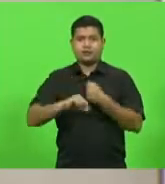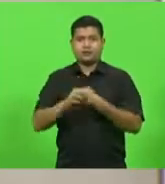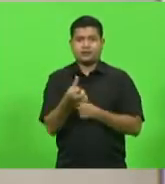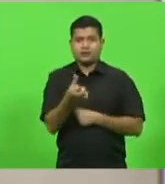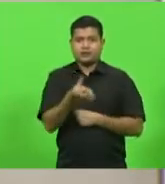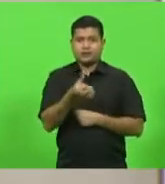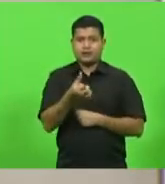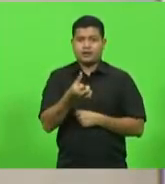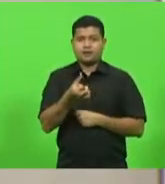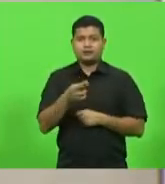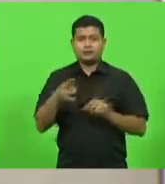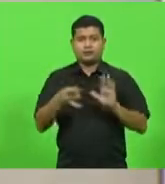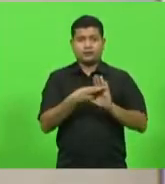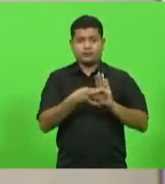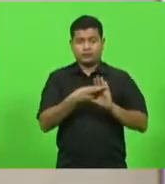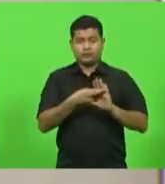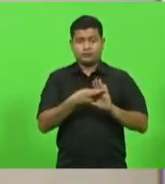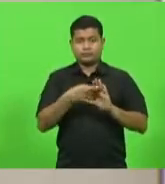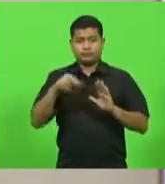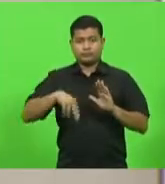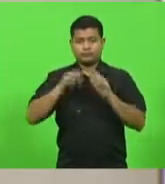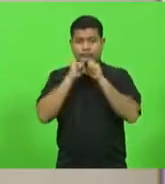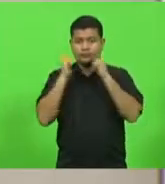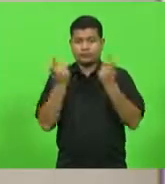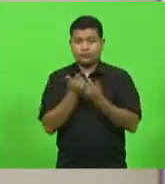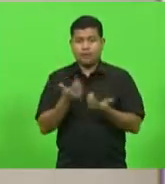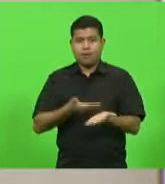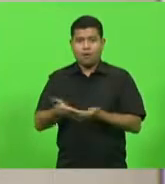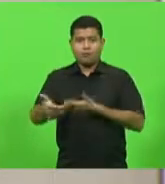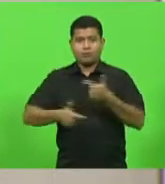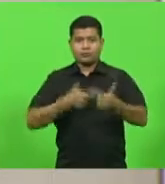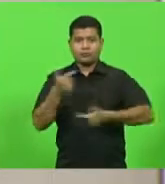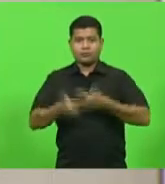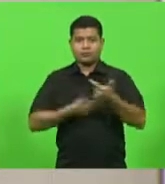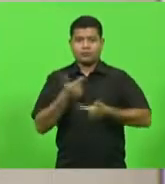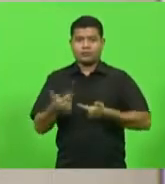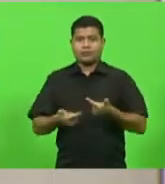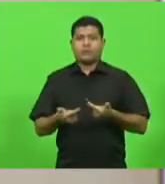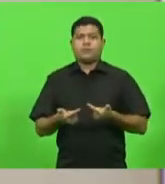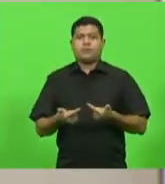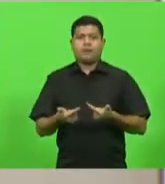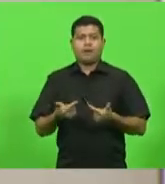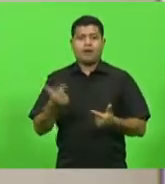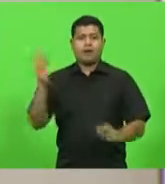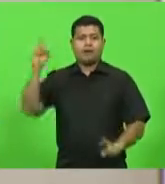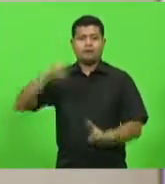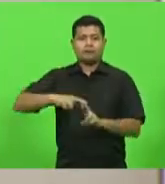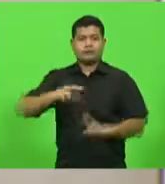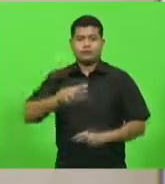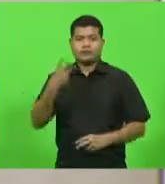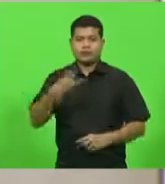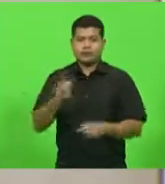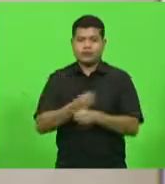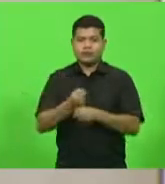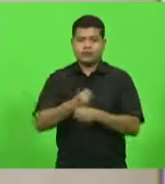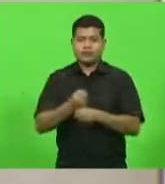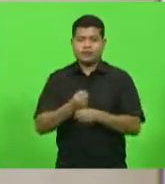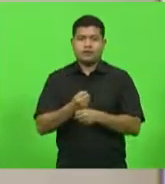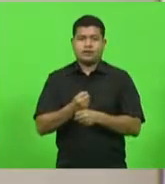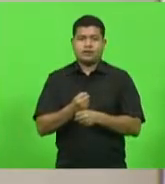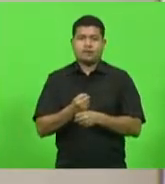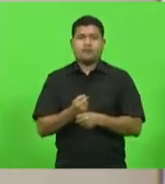desta Assembleia Legislativa, declaro solenemente abertos os trabalhos legislativos referentes à terceira sessão legislativa